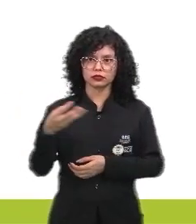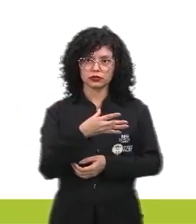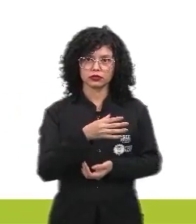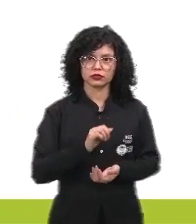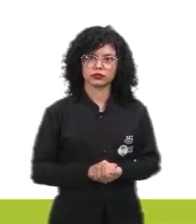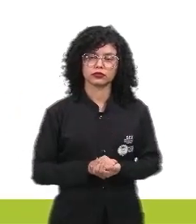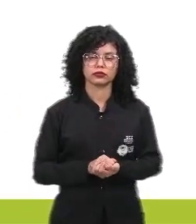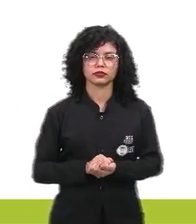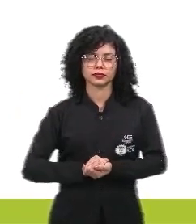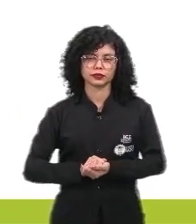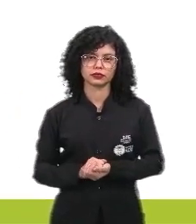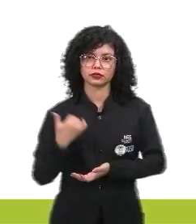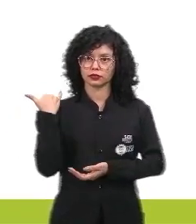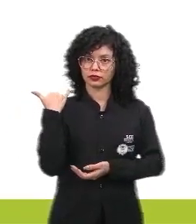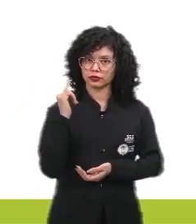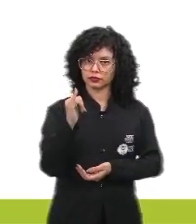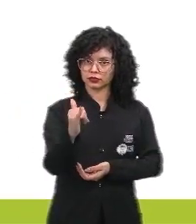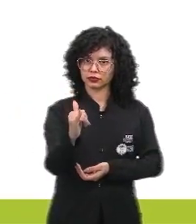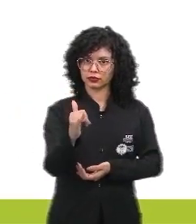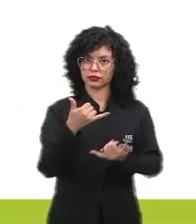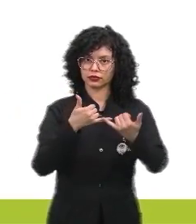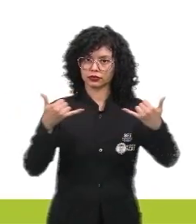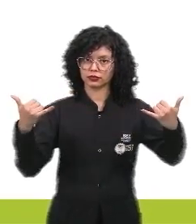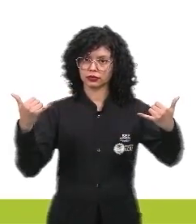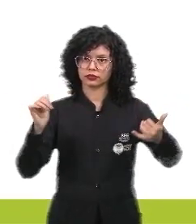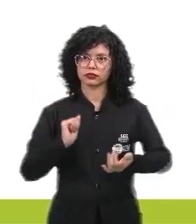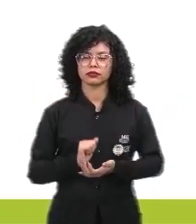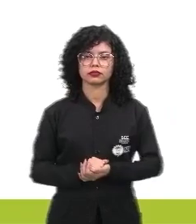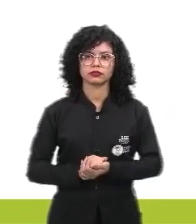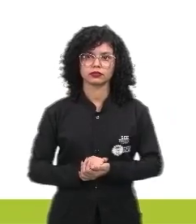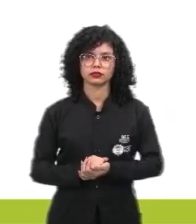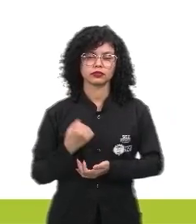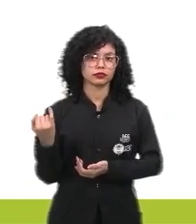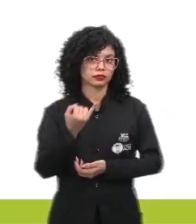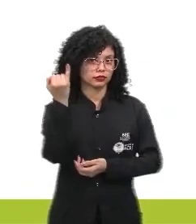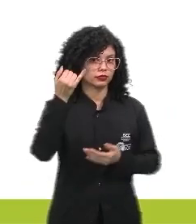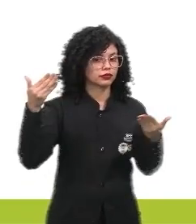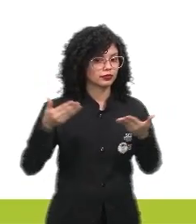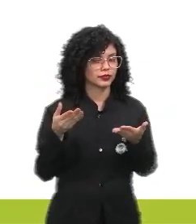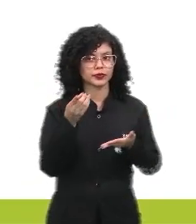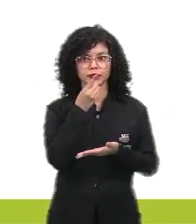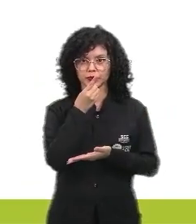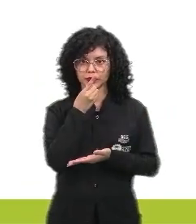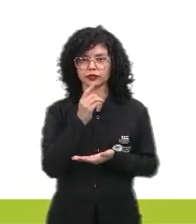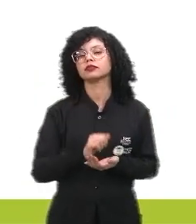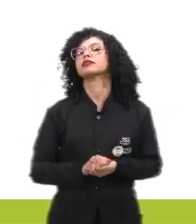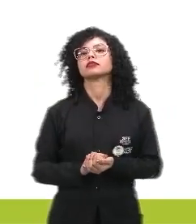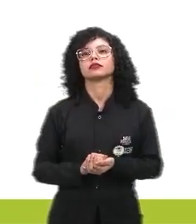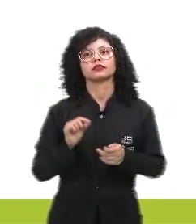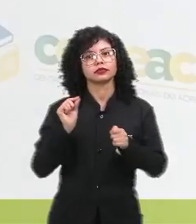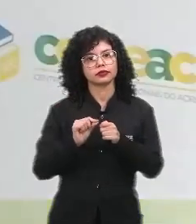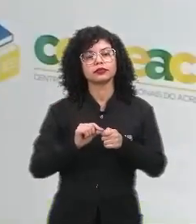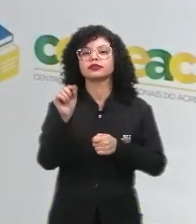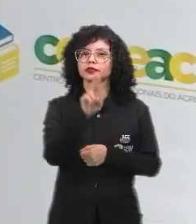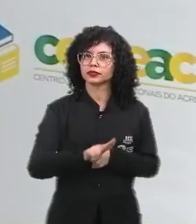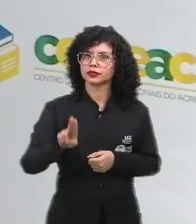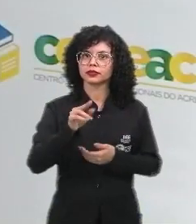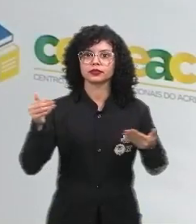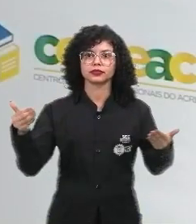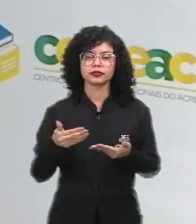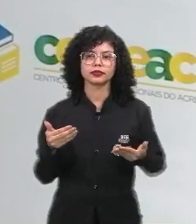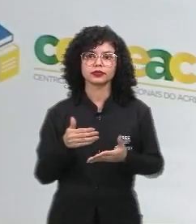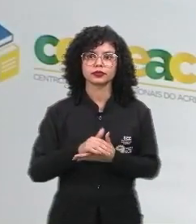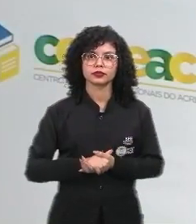tecnológicas, por exemplo, a energia elétrica, essencial no nosso dia a dia, inclusive nós estamos fazendo uso dela nesse